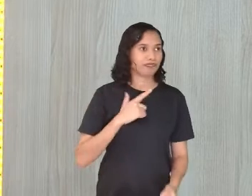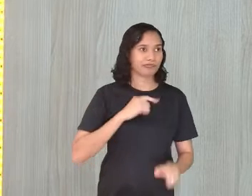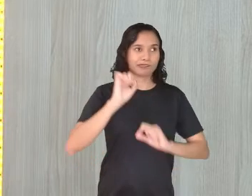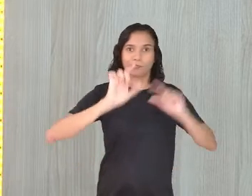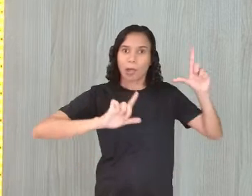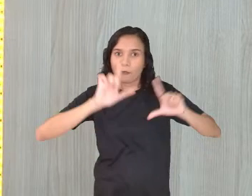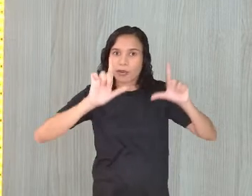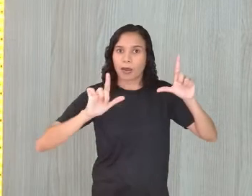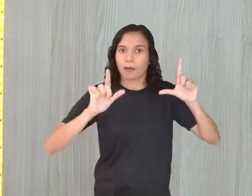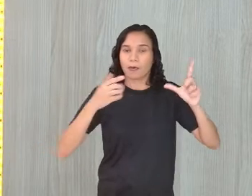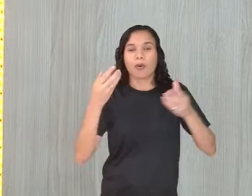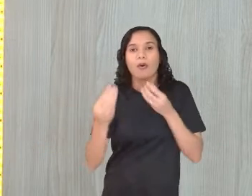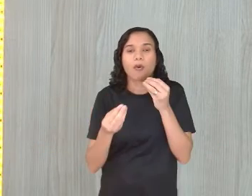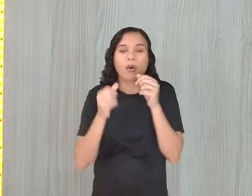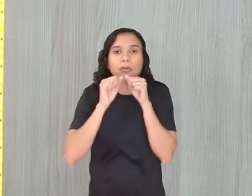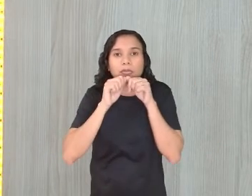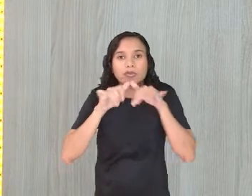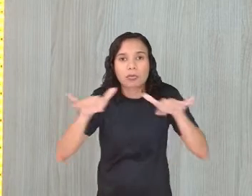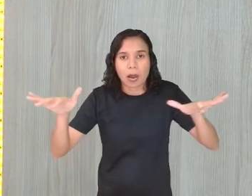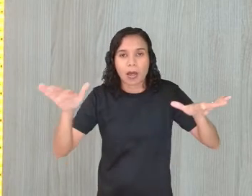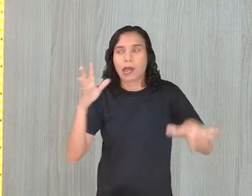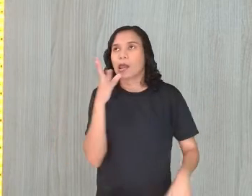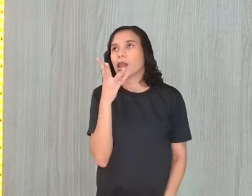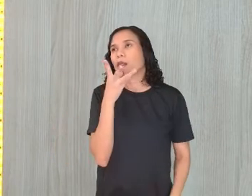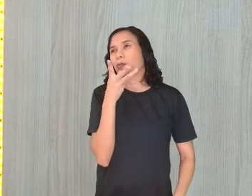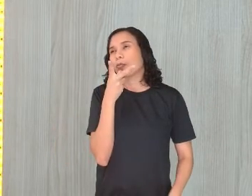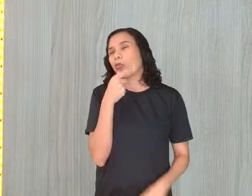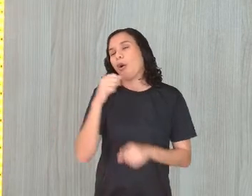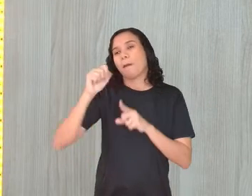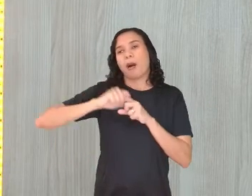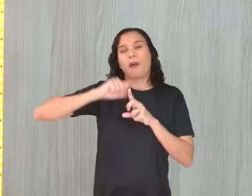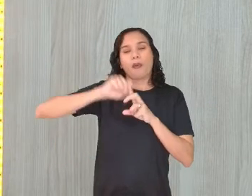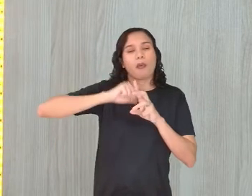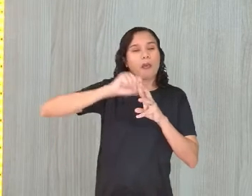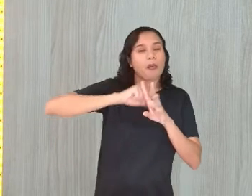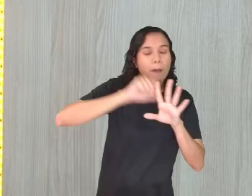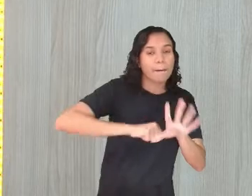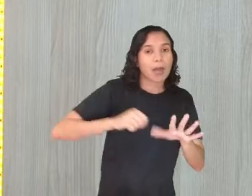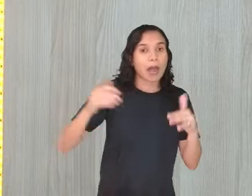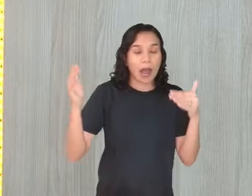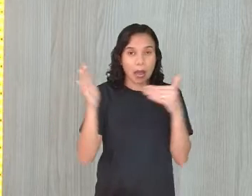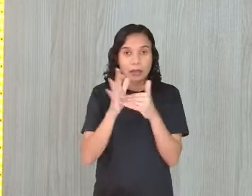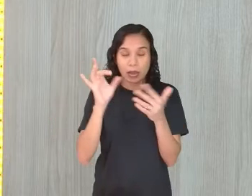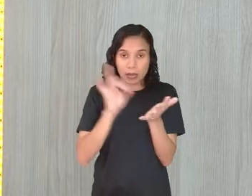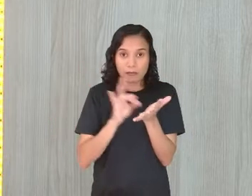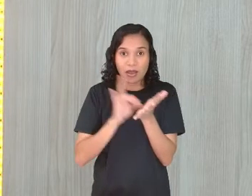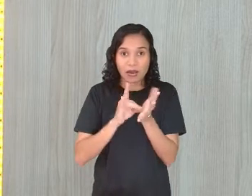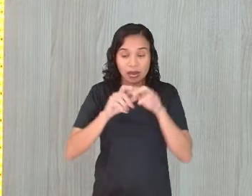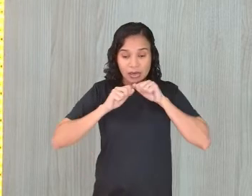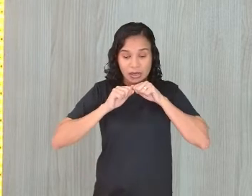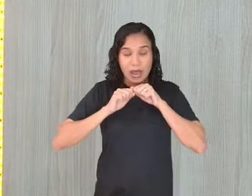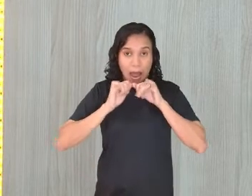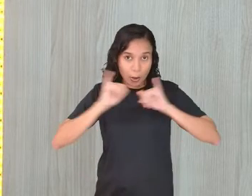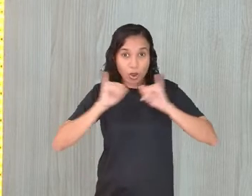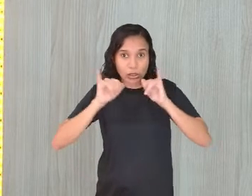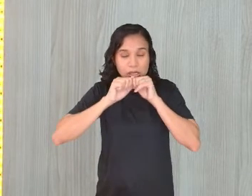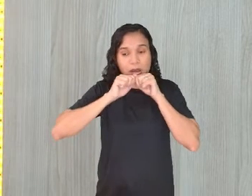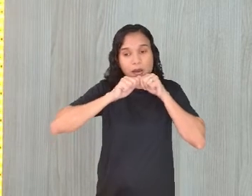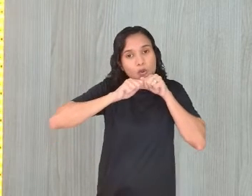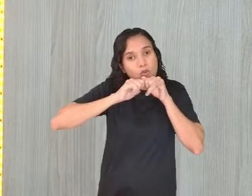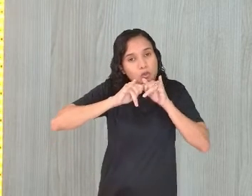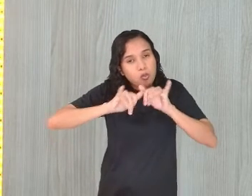né? Então, vai demorar meses até que essa notícia chegue nas várias regiões do país onde